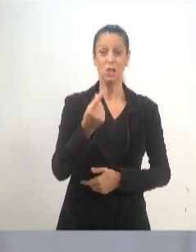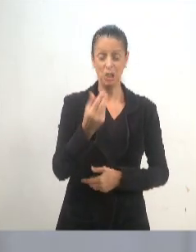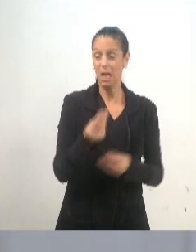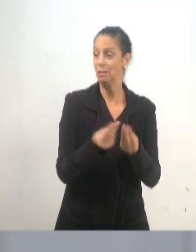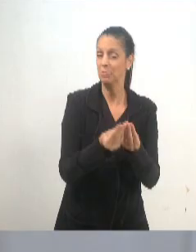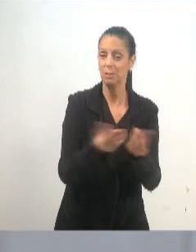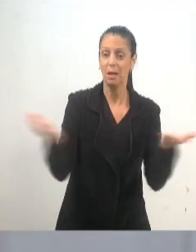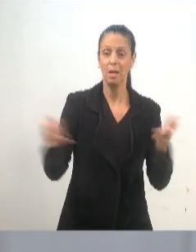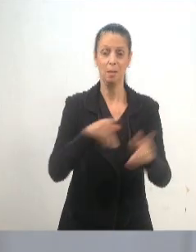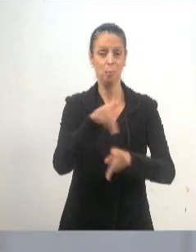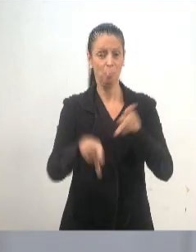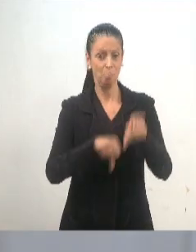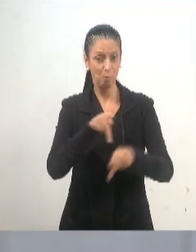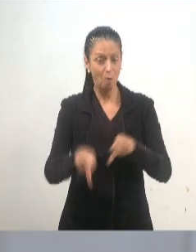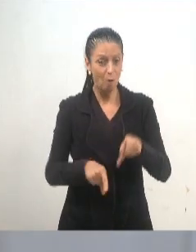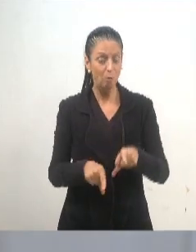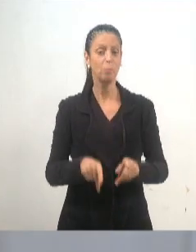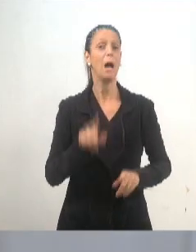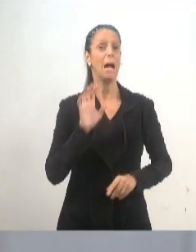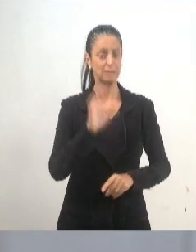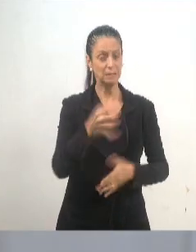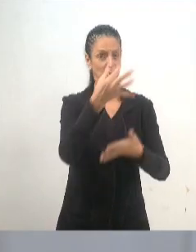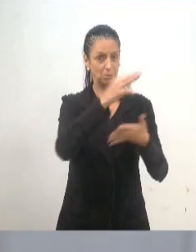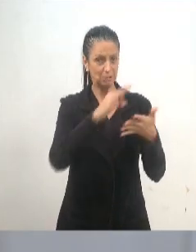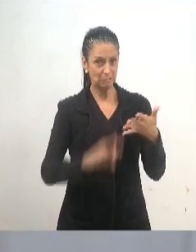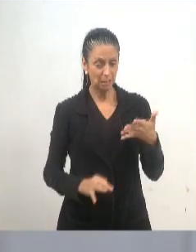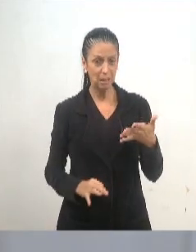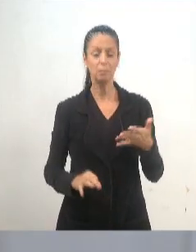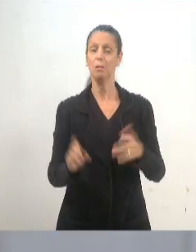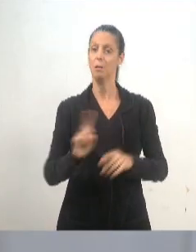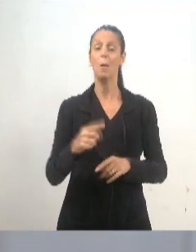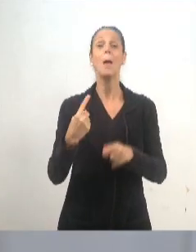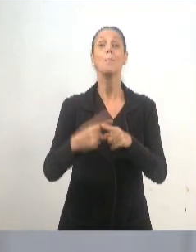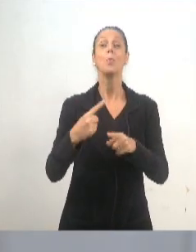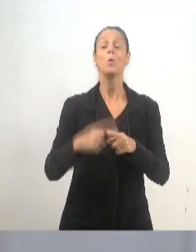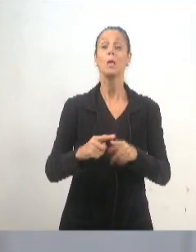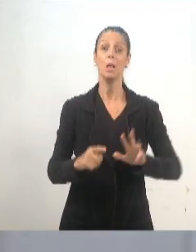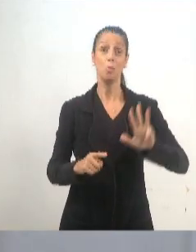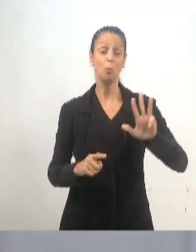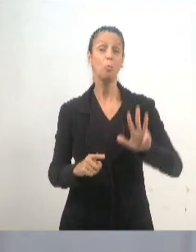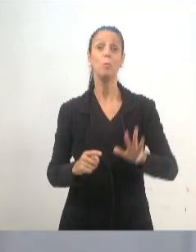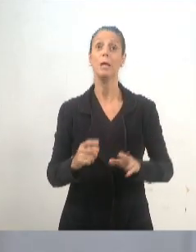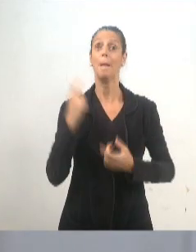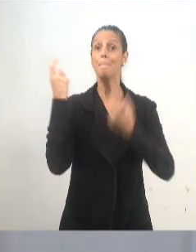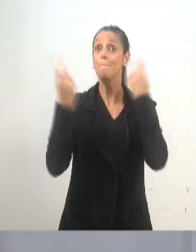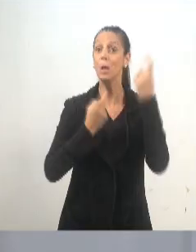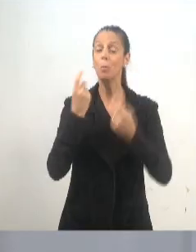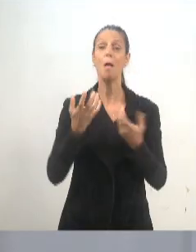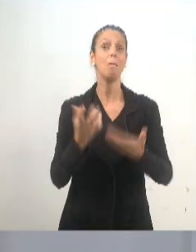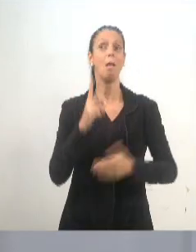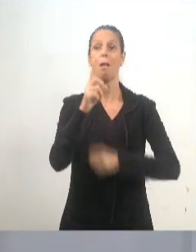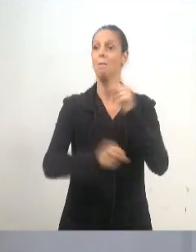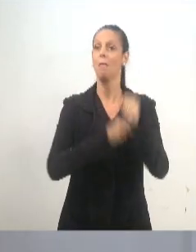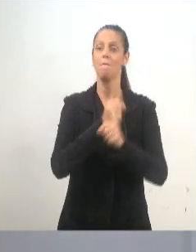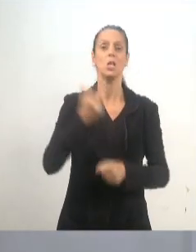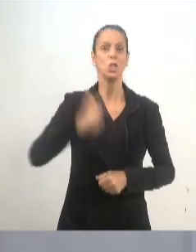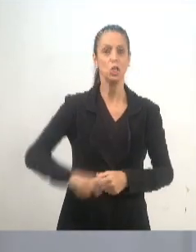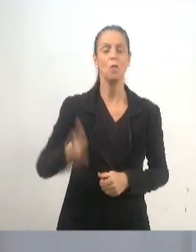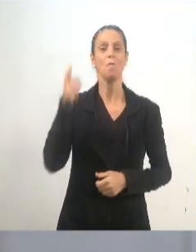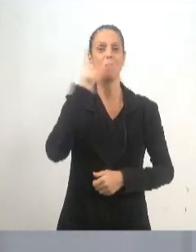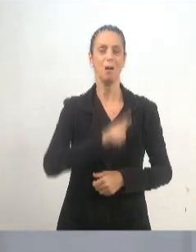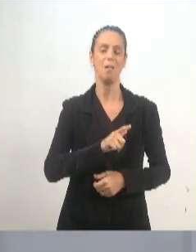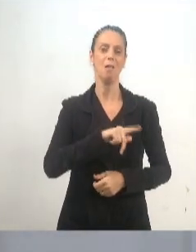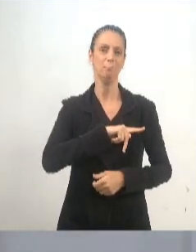dinheiro à população desse tipo de critério. É o desespero pela reeleição, né? Mas é porque cada vez que você estabelece um programa desses, e agora veio